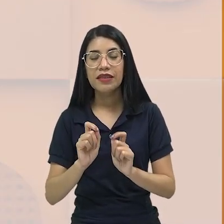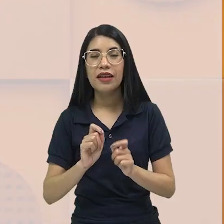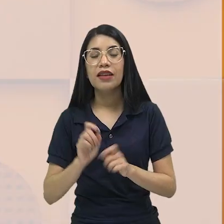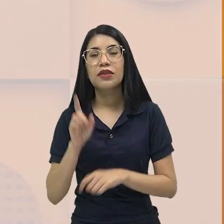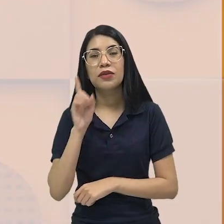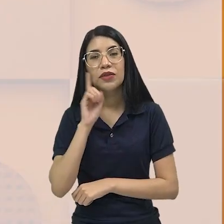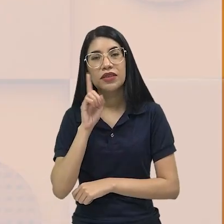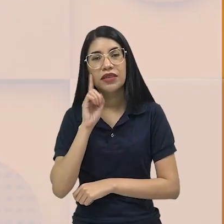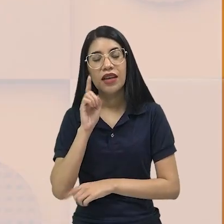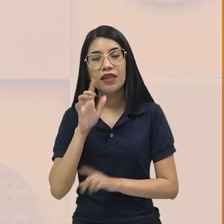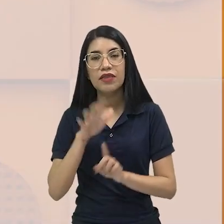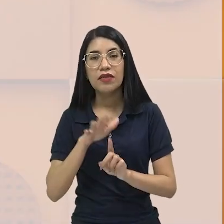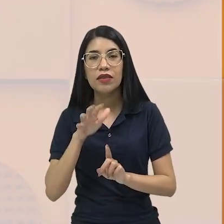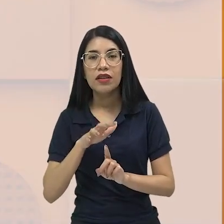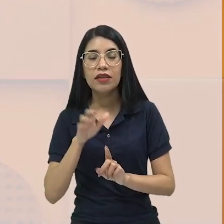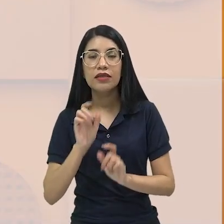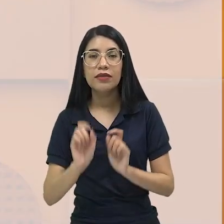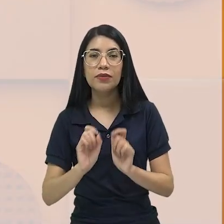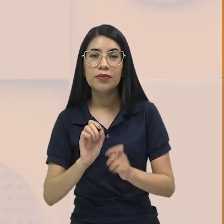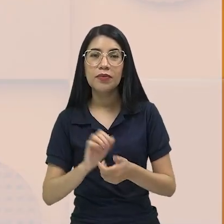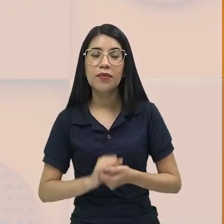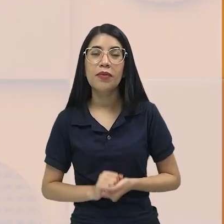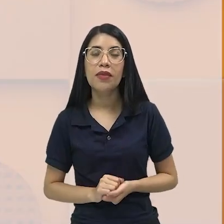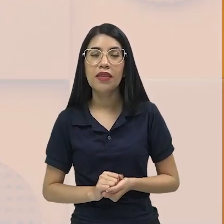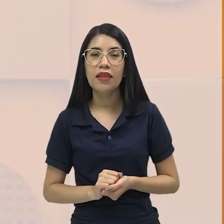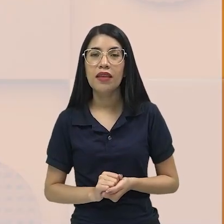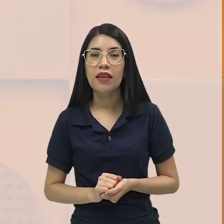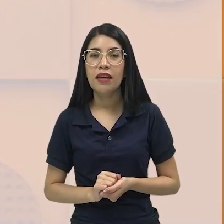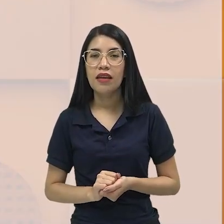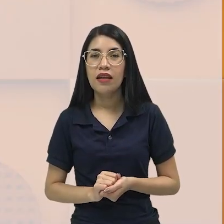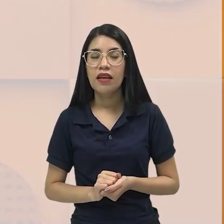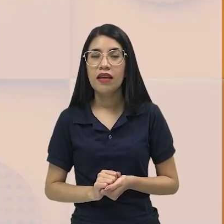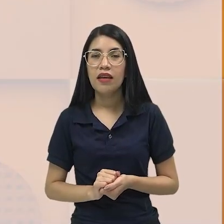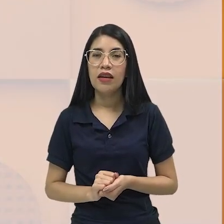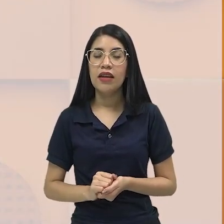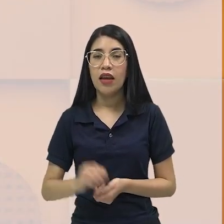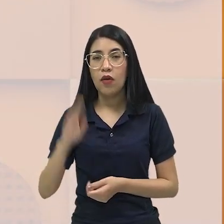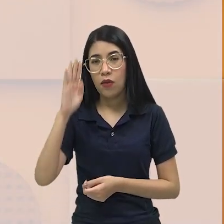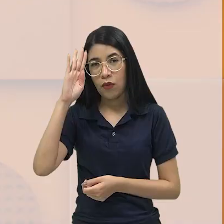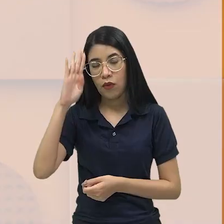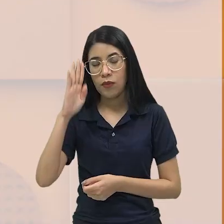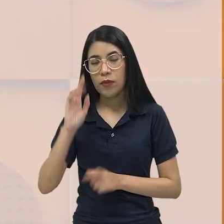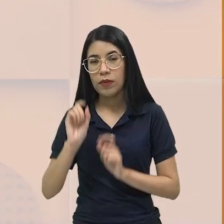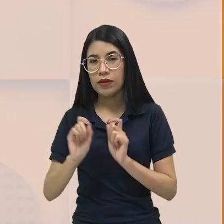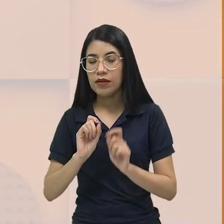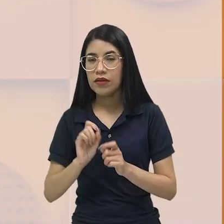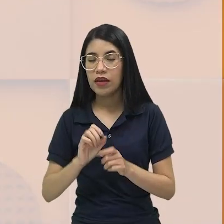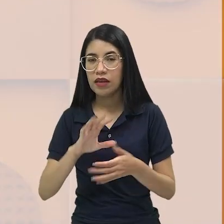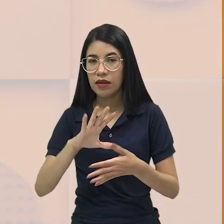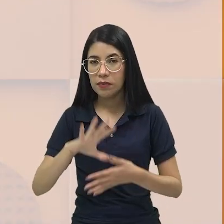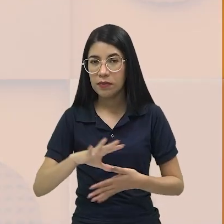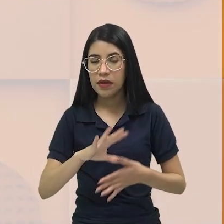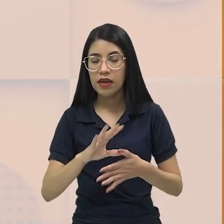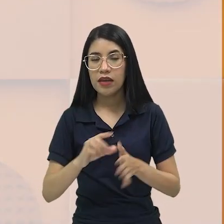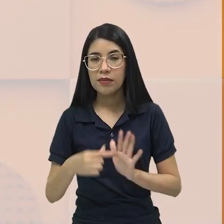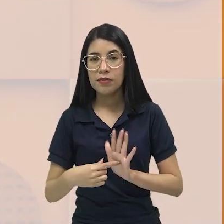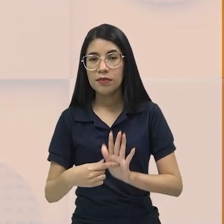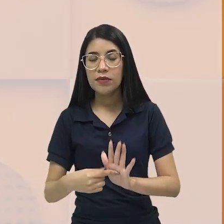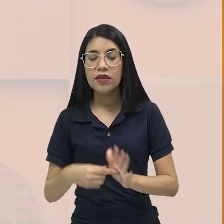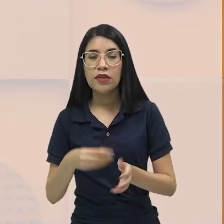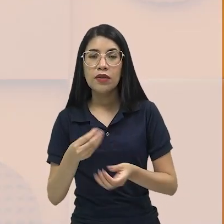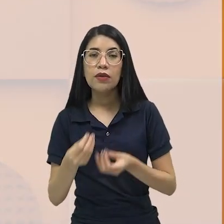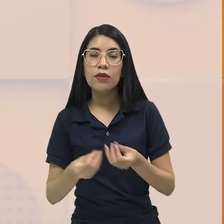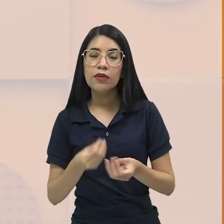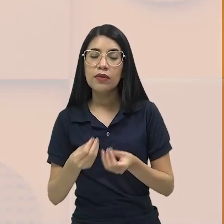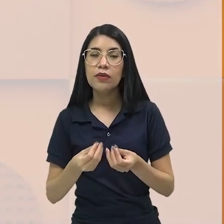da chamada, agindo como se fosse basicamente o xerife das Américas. E isso ilustra muito bem a forma como